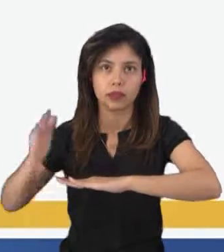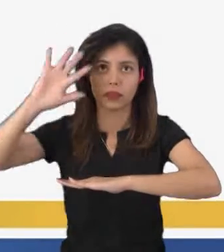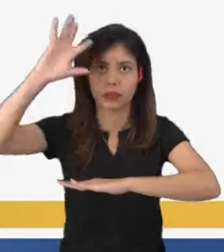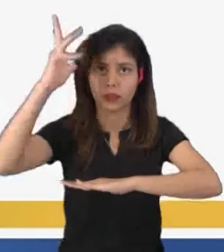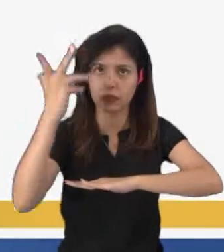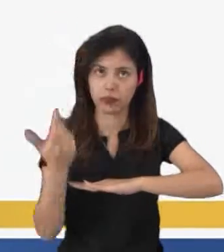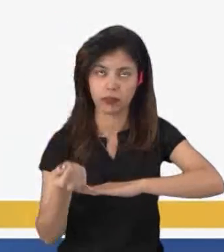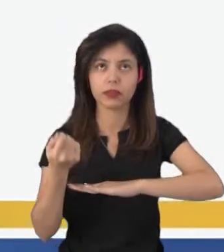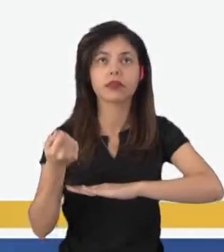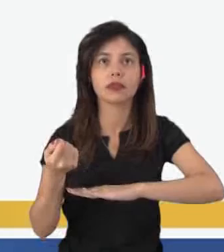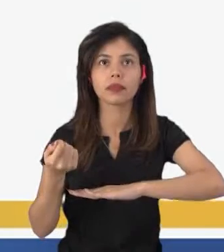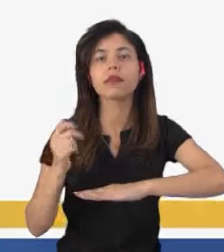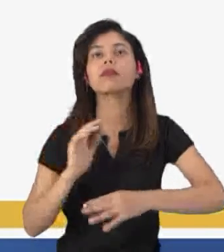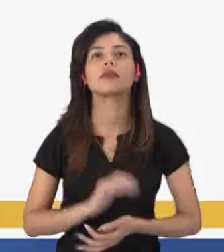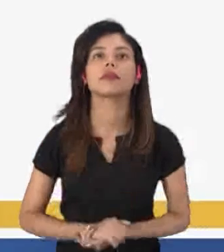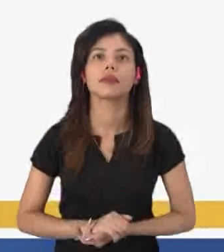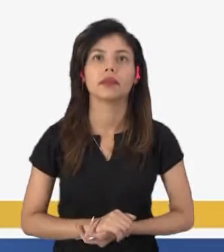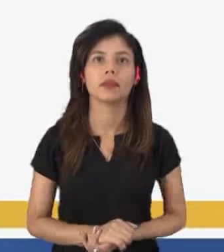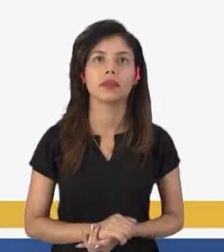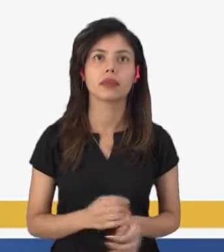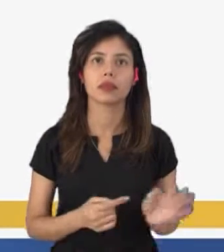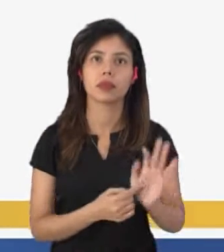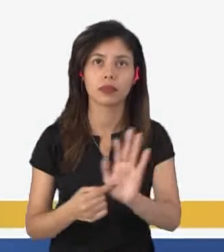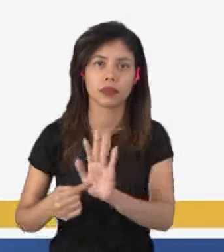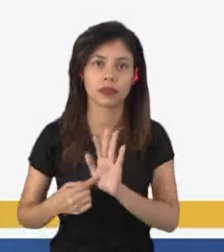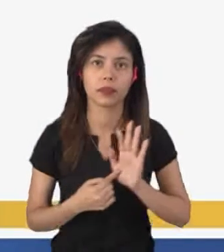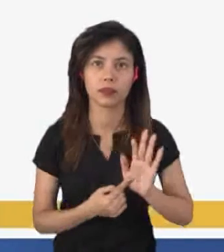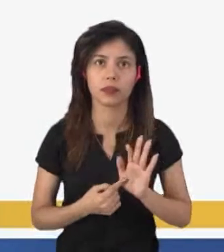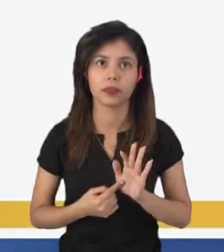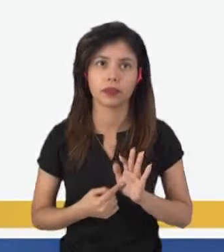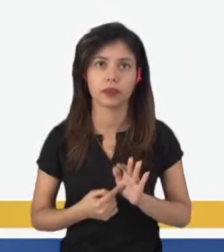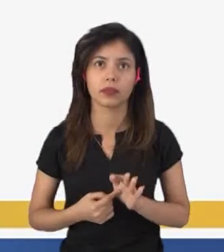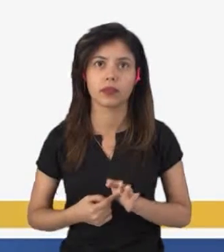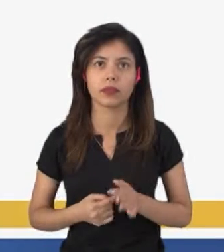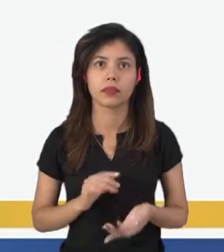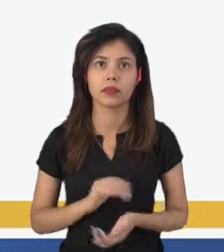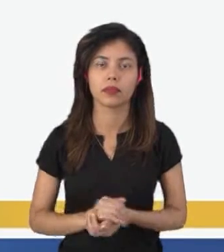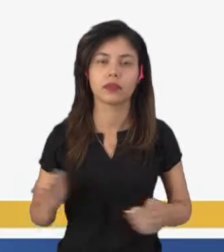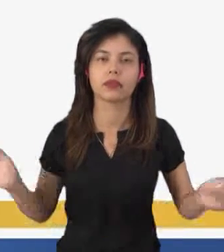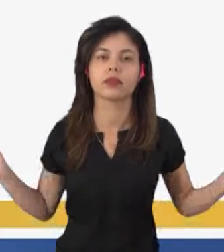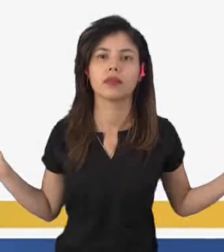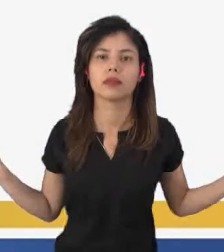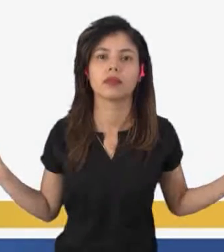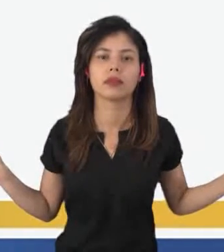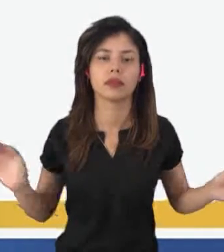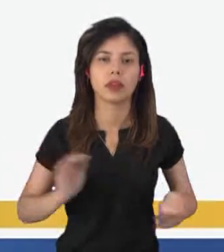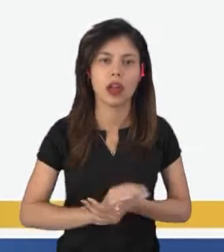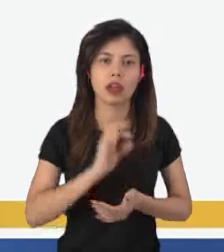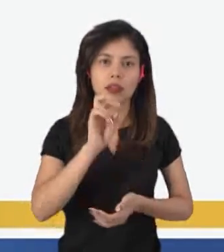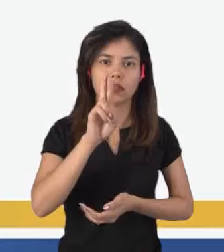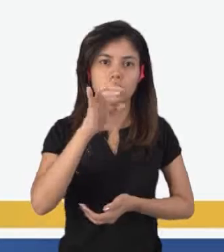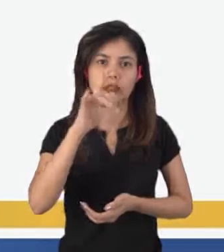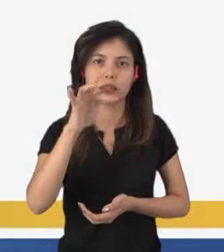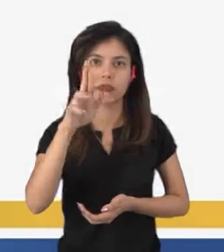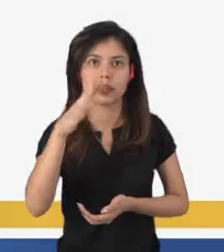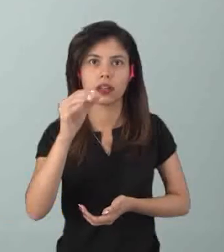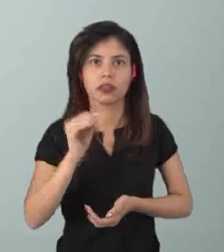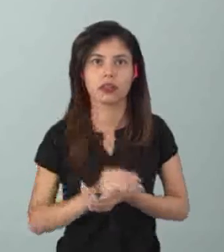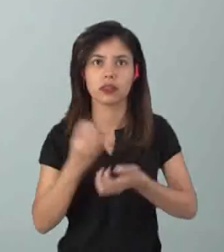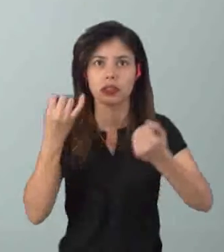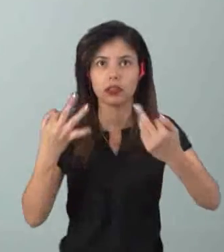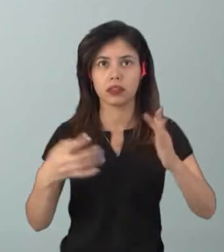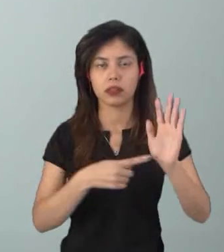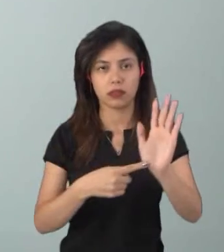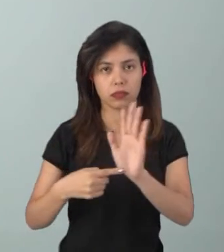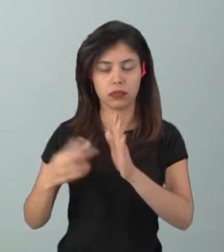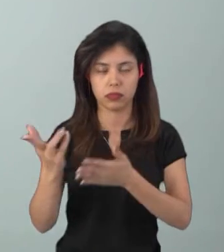Africana, né? Ou haitiana, que representa, né, a crucificação. Ela é contemporânea, né? E ela diz muito a